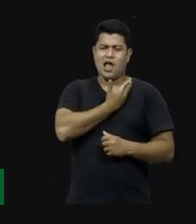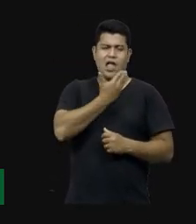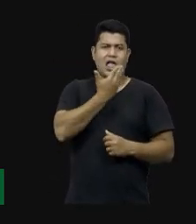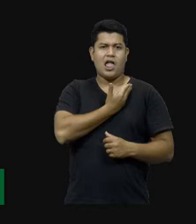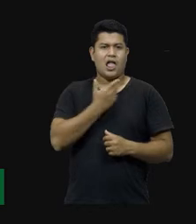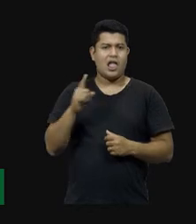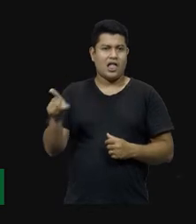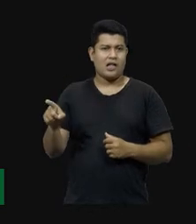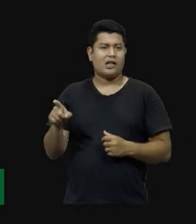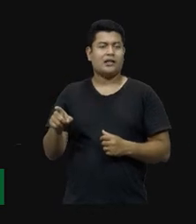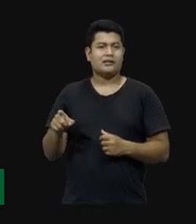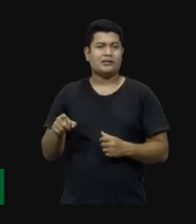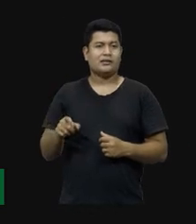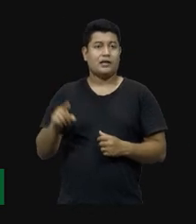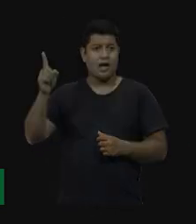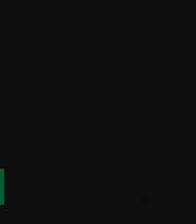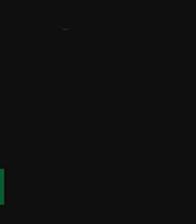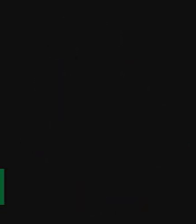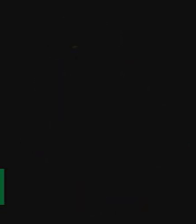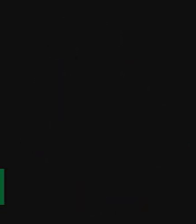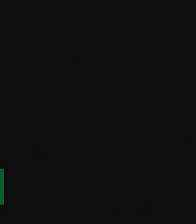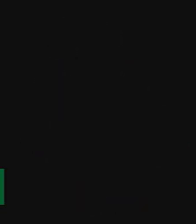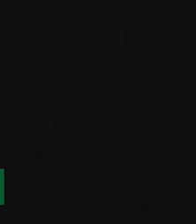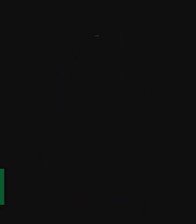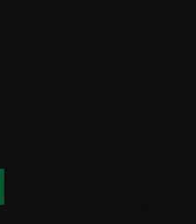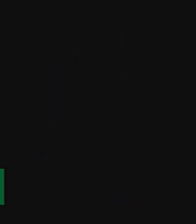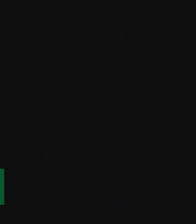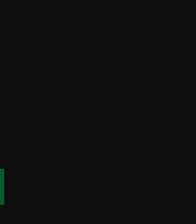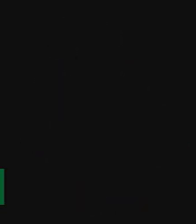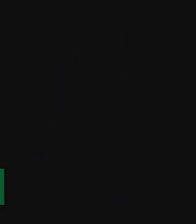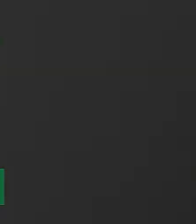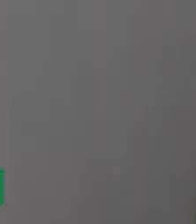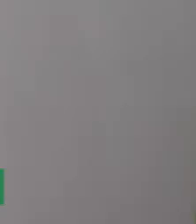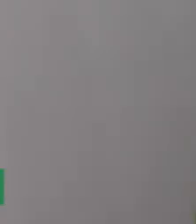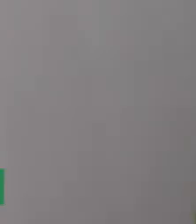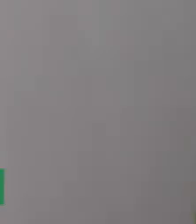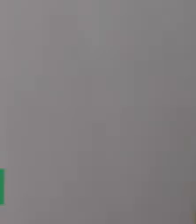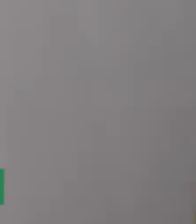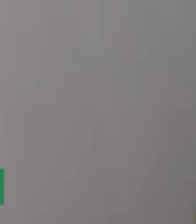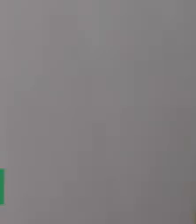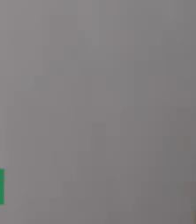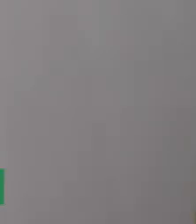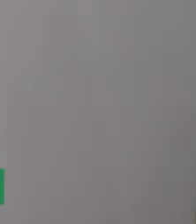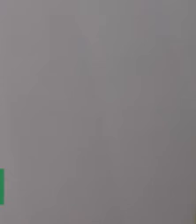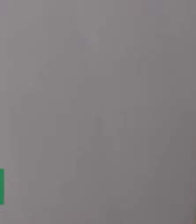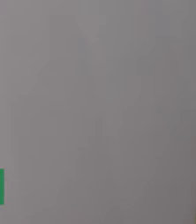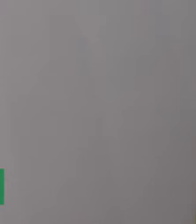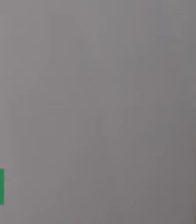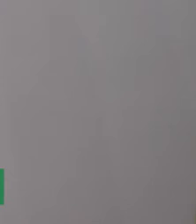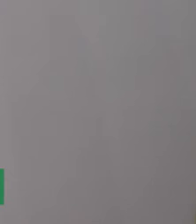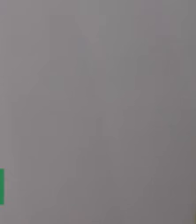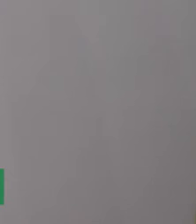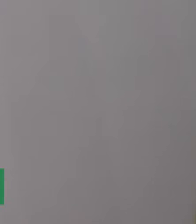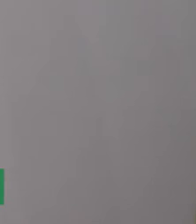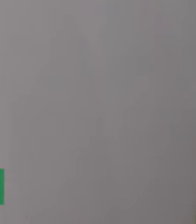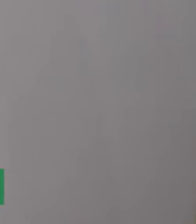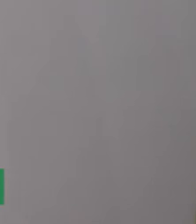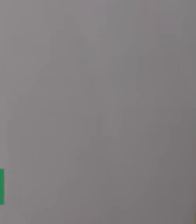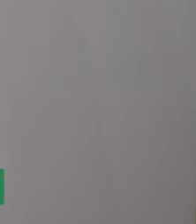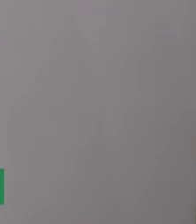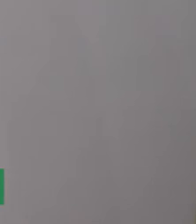era alguma coisa de órgãos humanos? Não, era só mais uma agenda